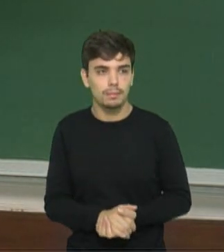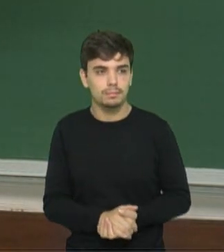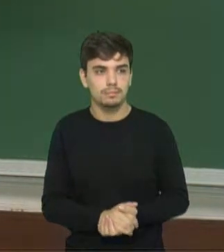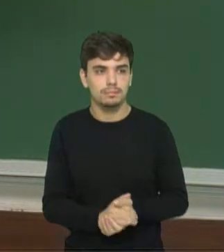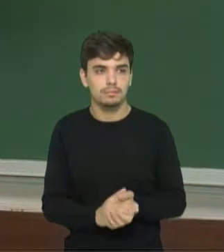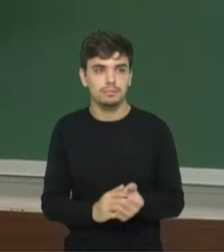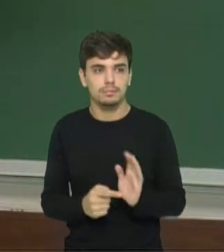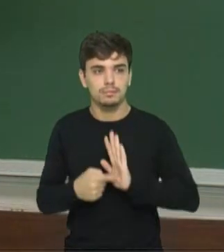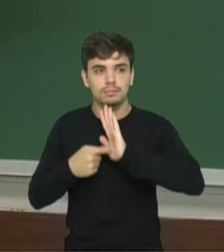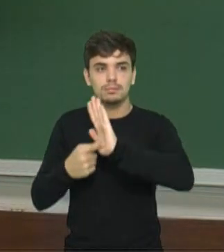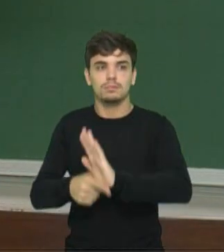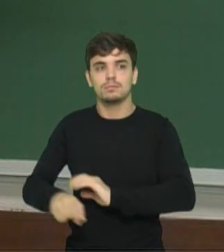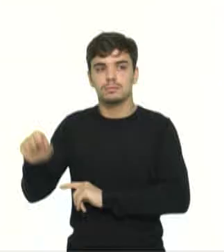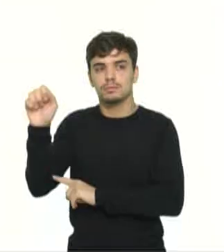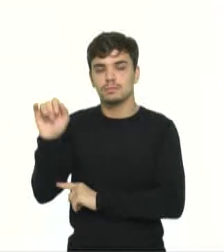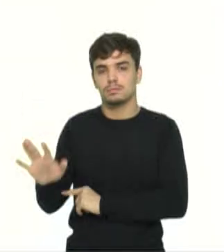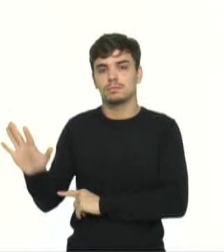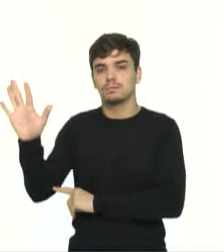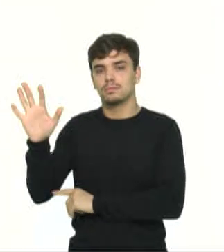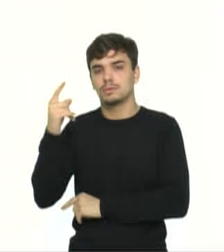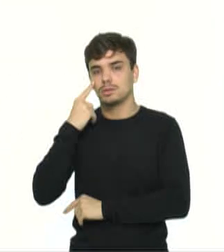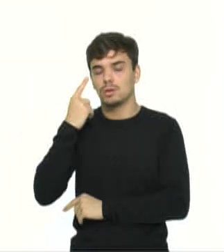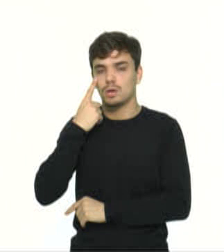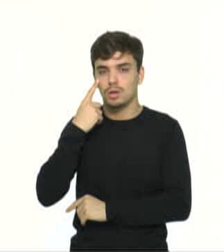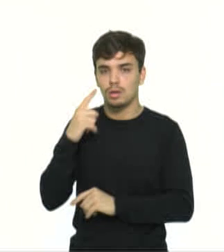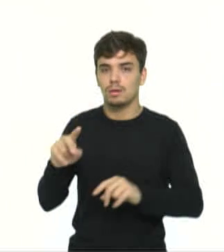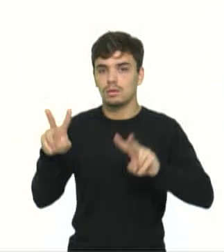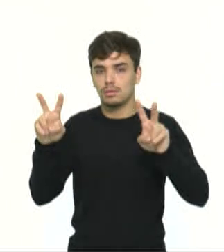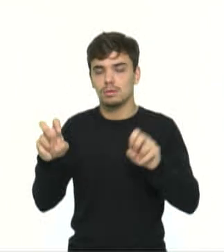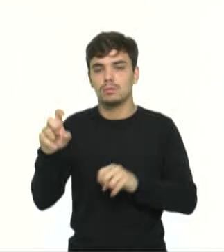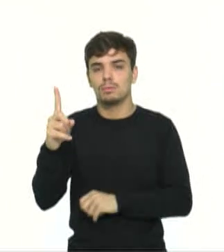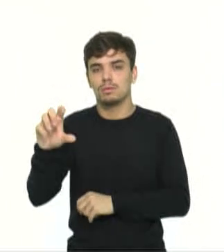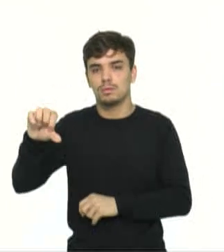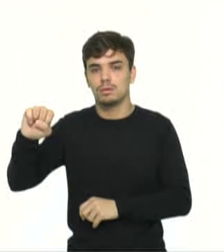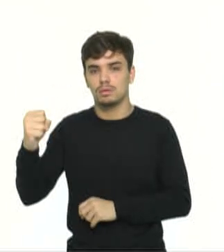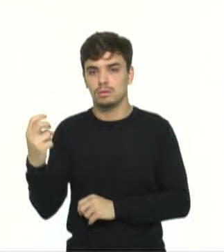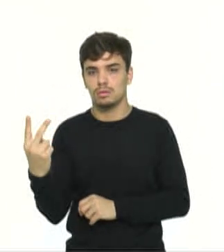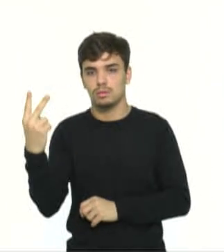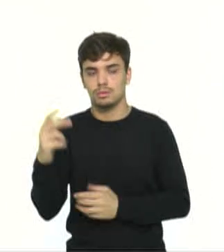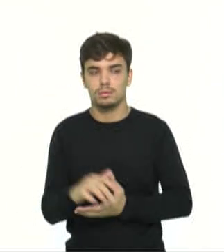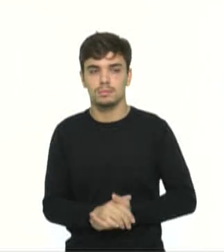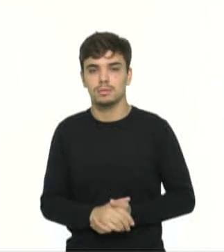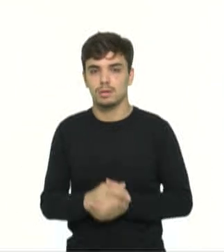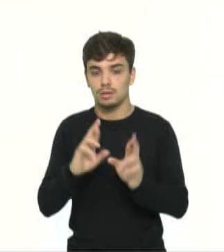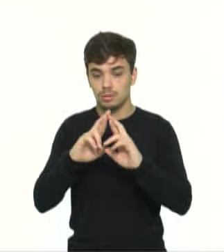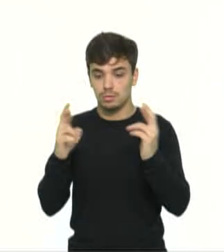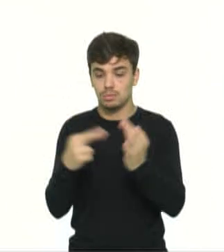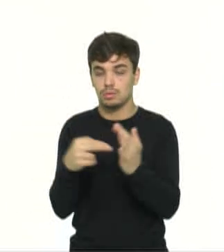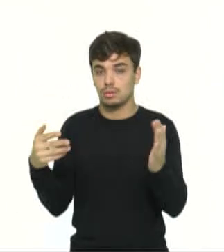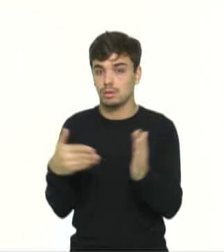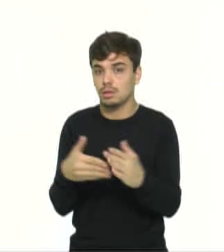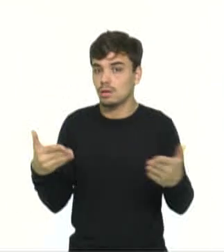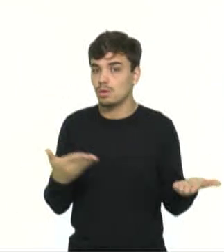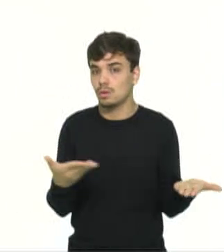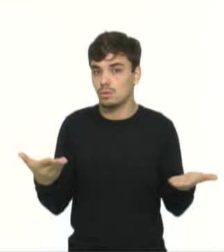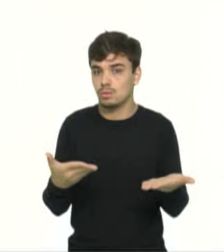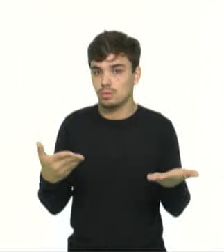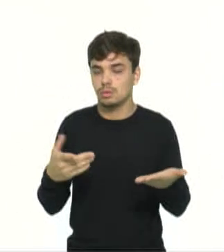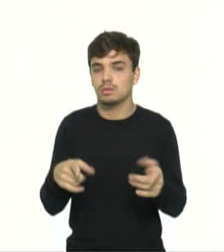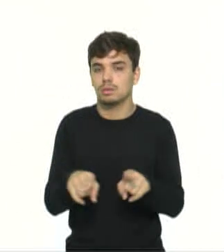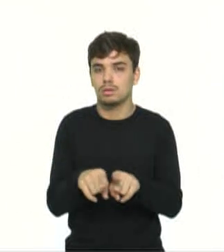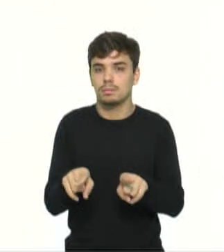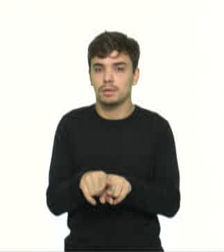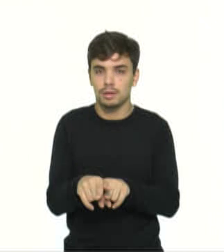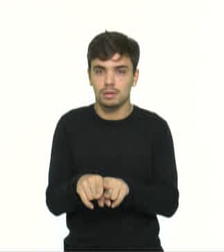para vocês uma foto, em 1982, elas se reúnem até os dias de hoje, semanalmente, para protestar,